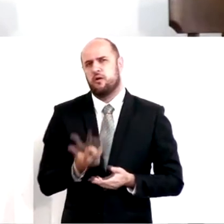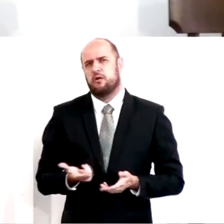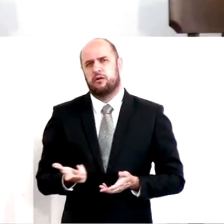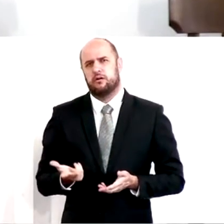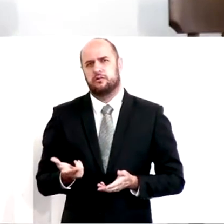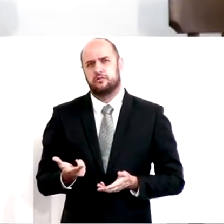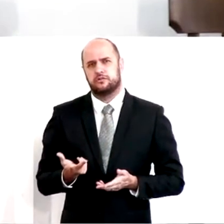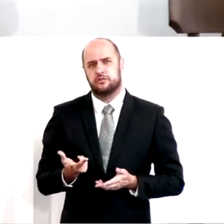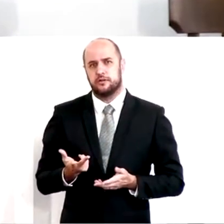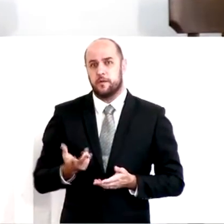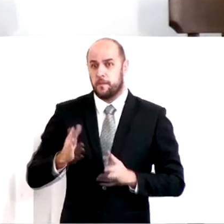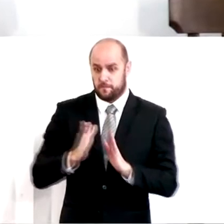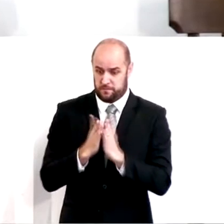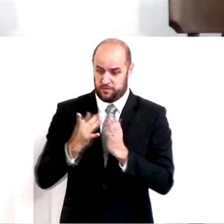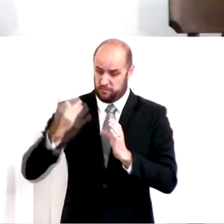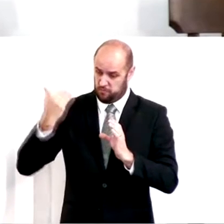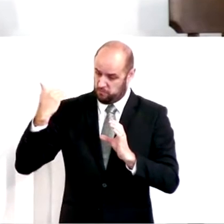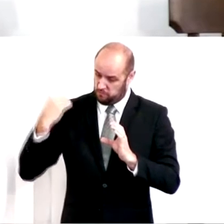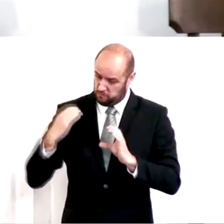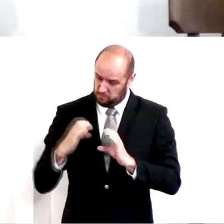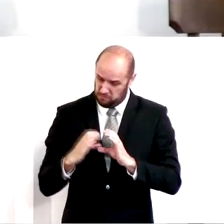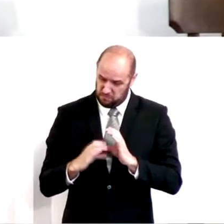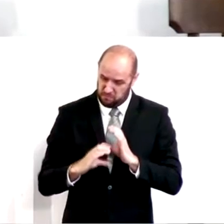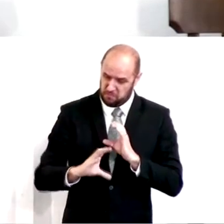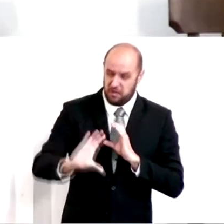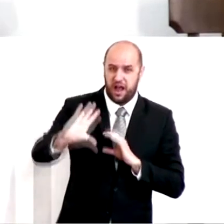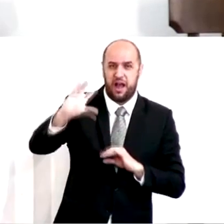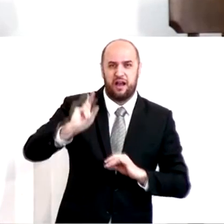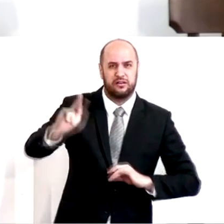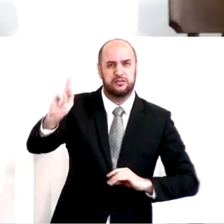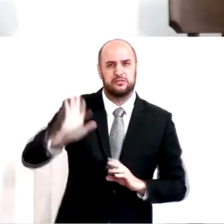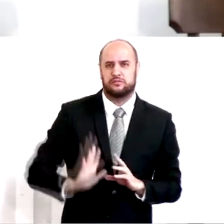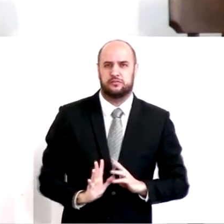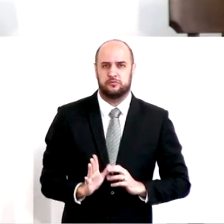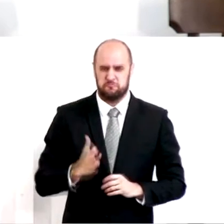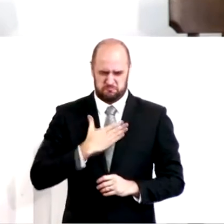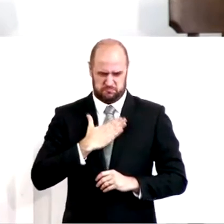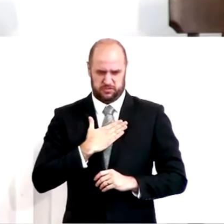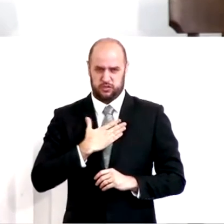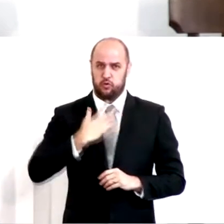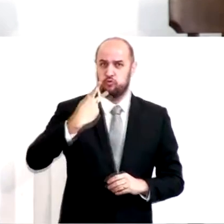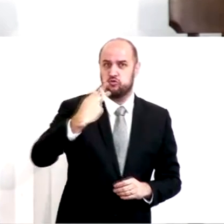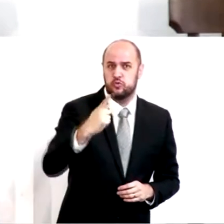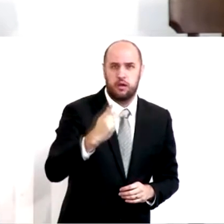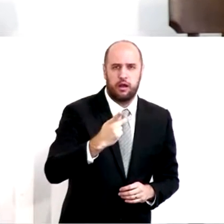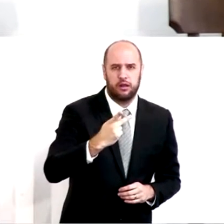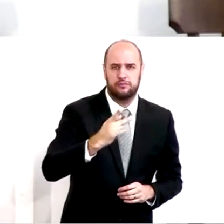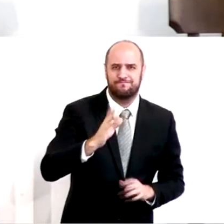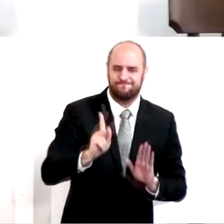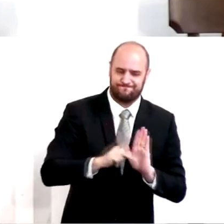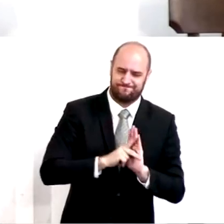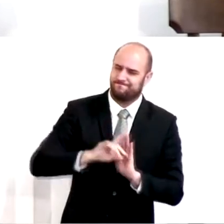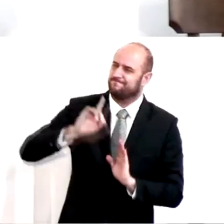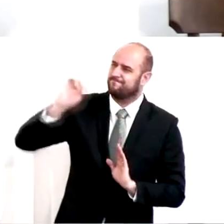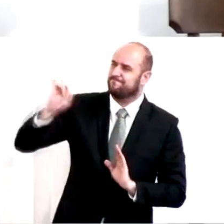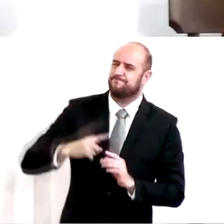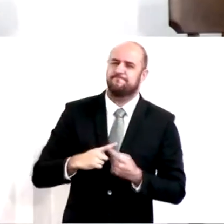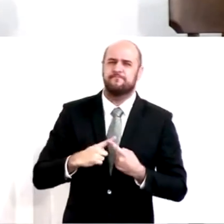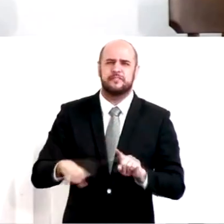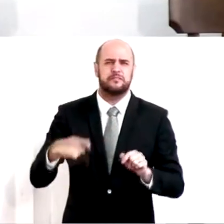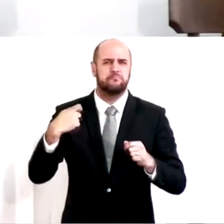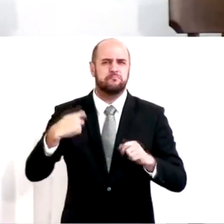ela passa por você. Ela não é nossa, ela não é sua, ela é de Deus. Mas ela